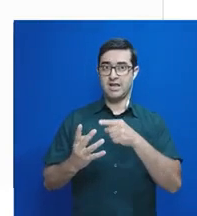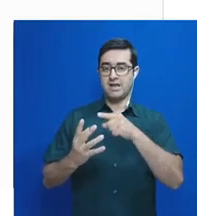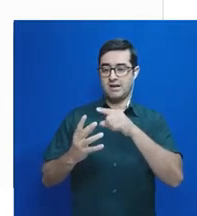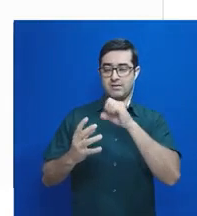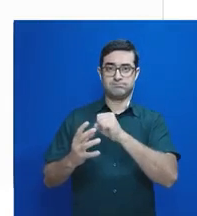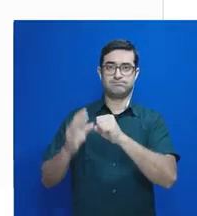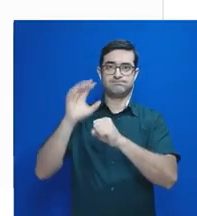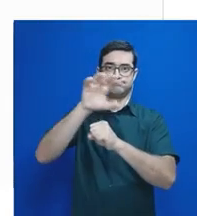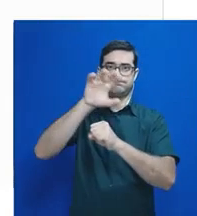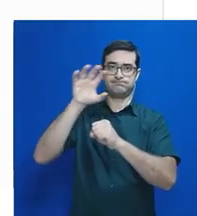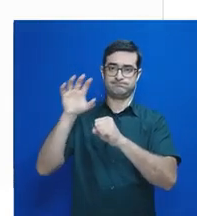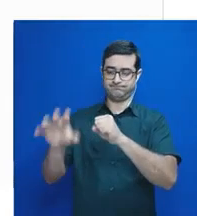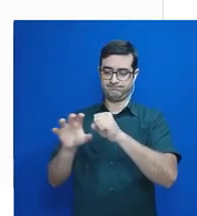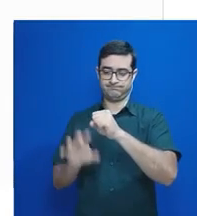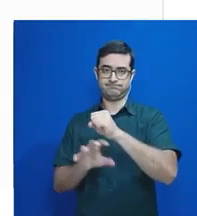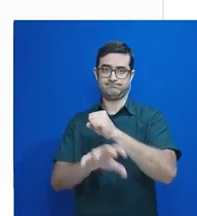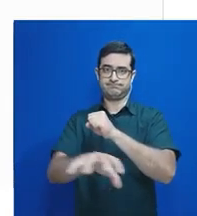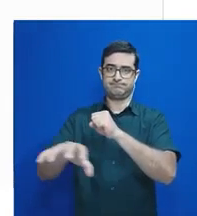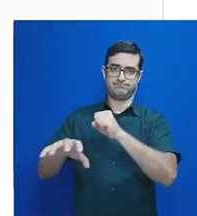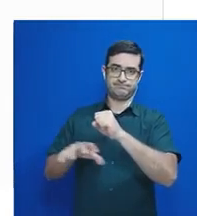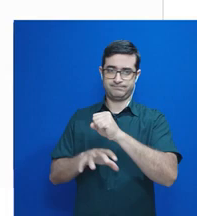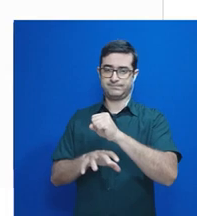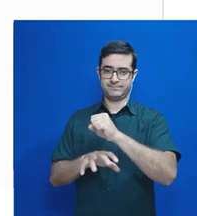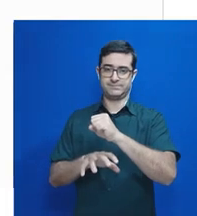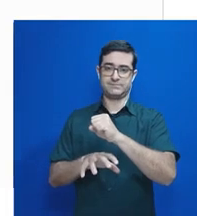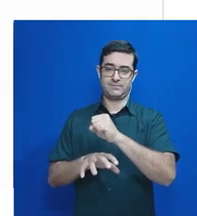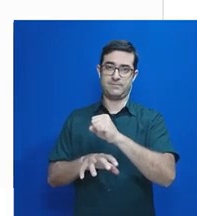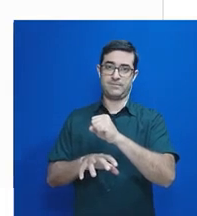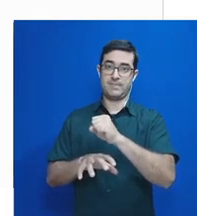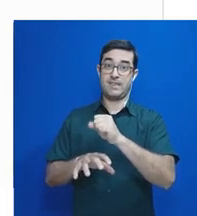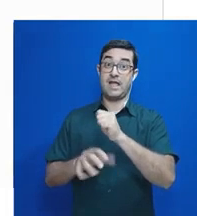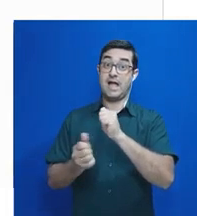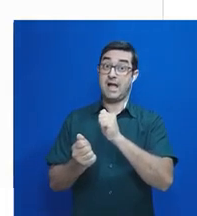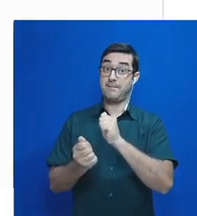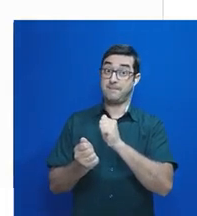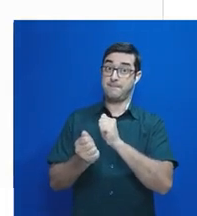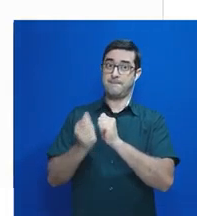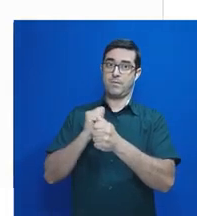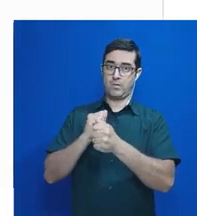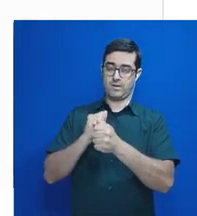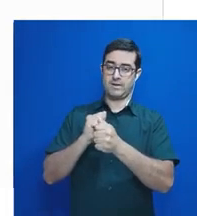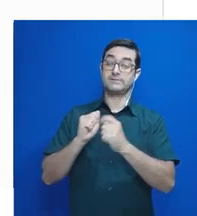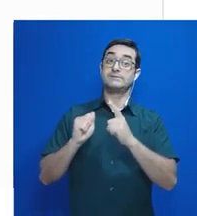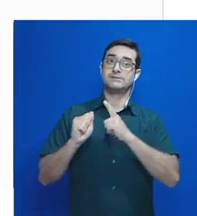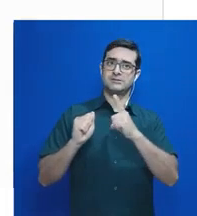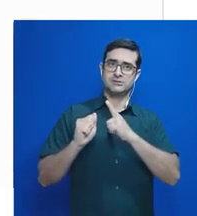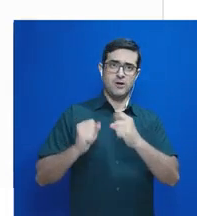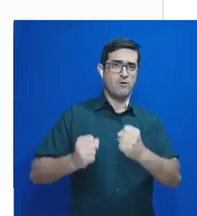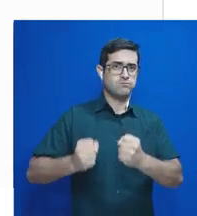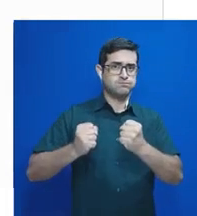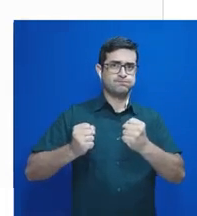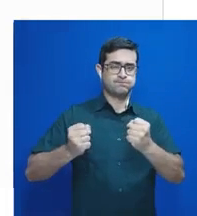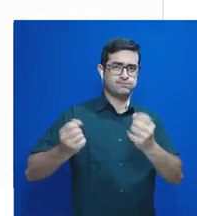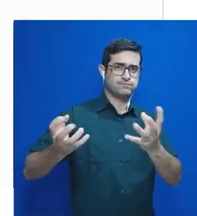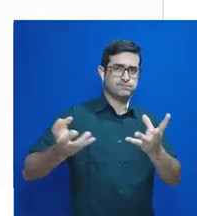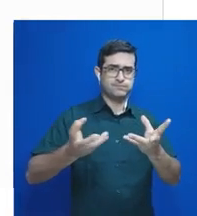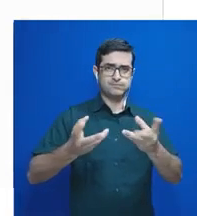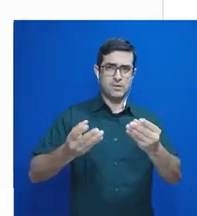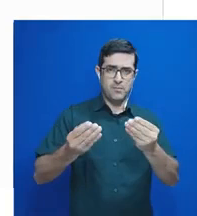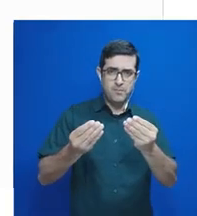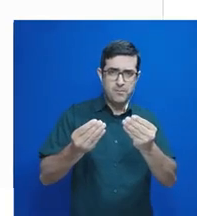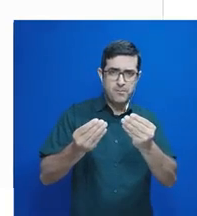apolar. Então tem forças de dispersão, ou seja, a interação entre duas moléculas de